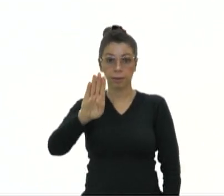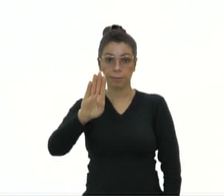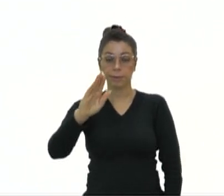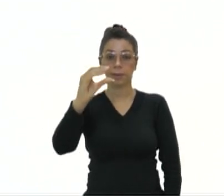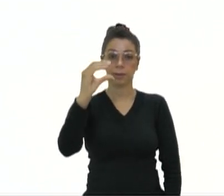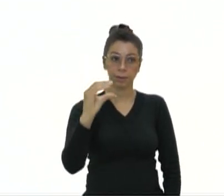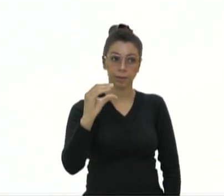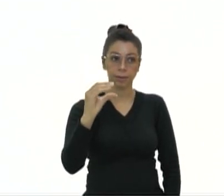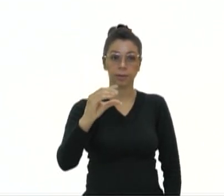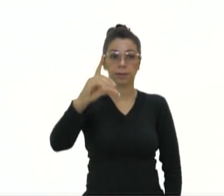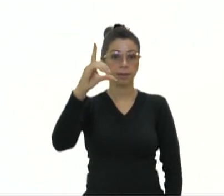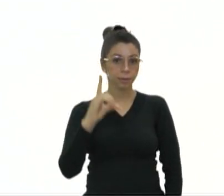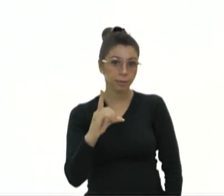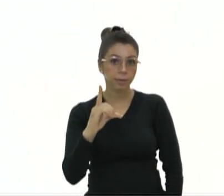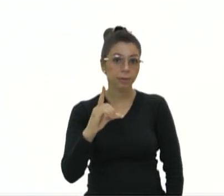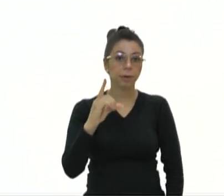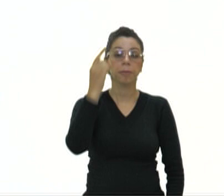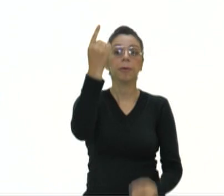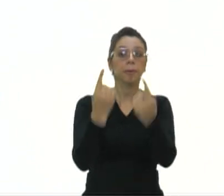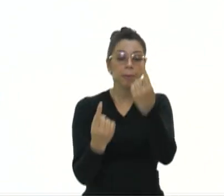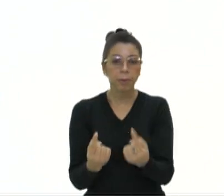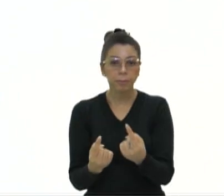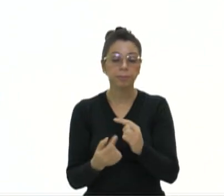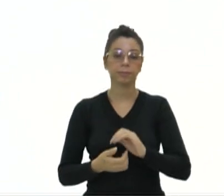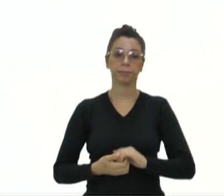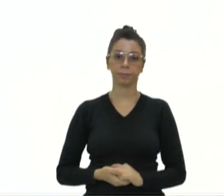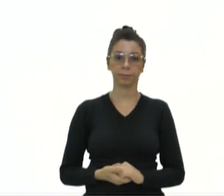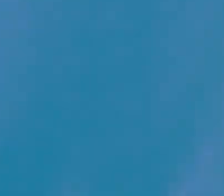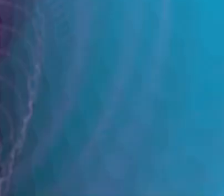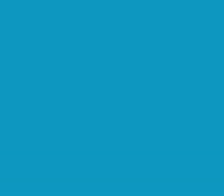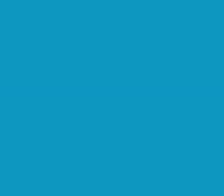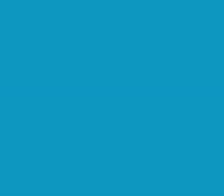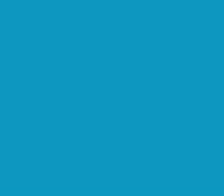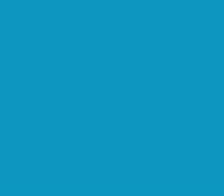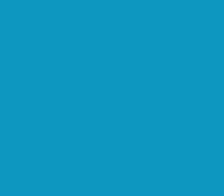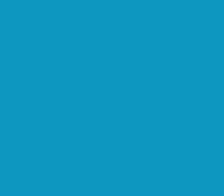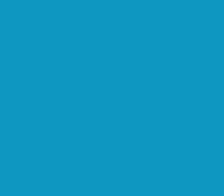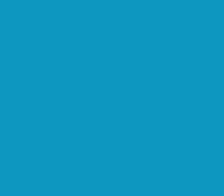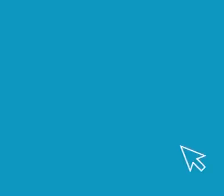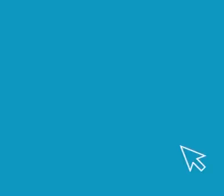união econômica e monetária. Vamos lá?